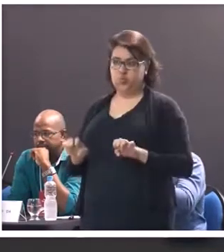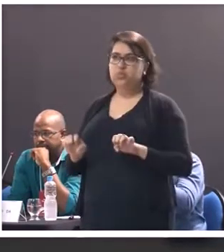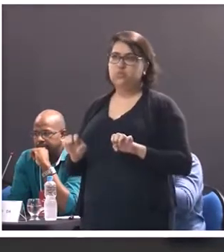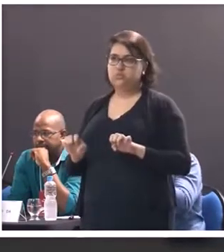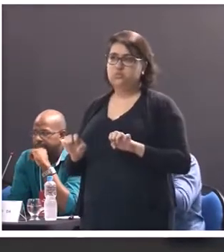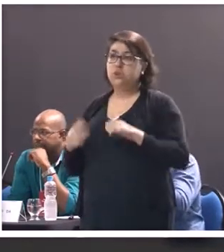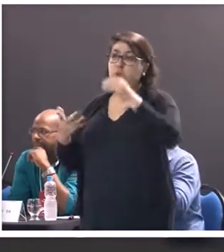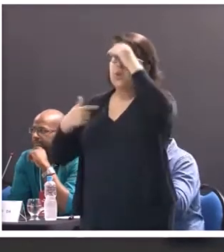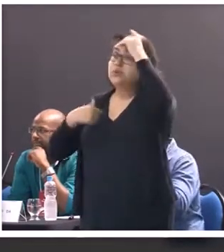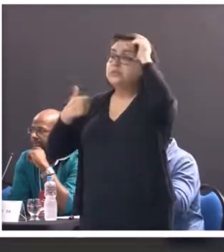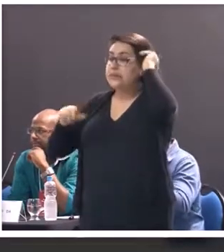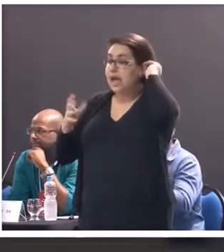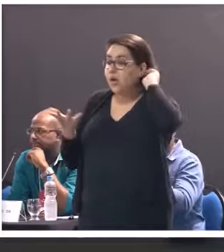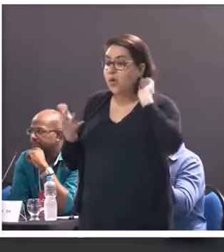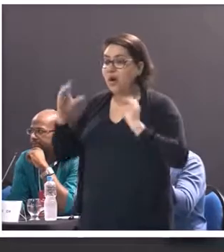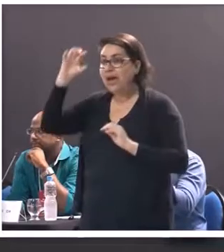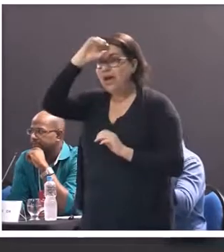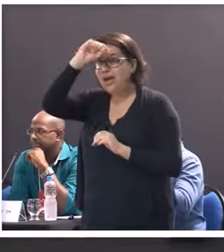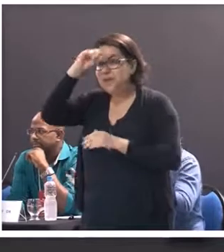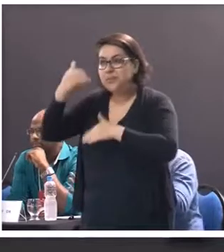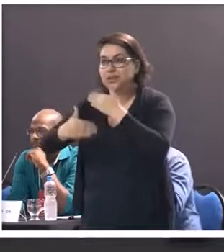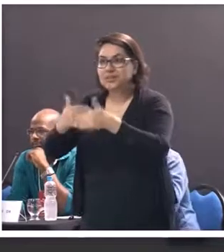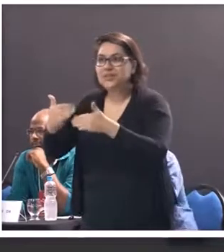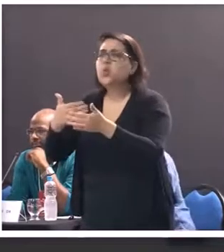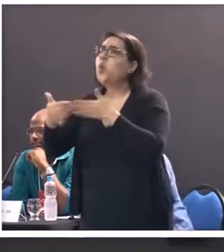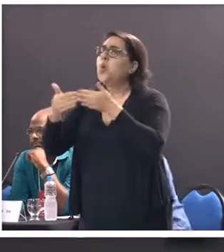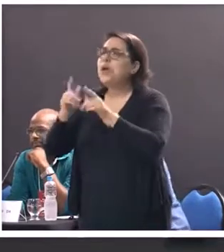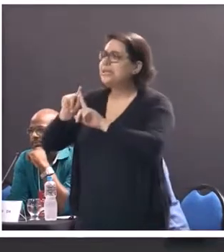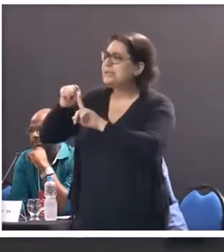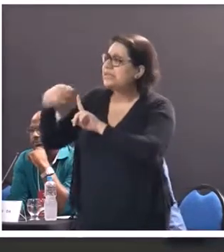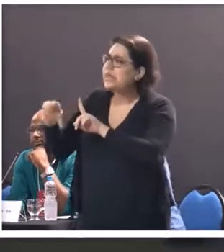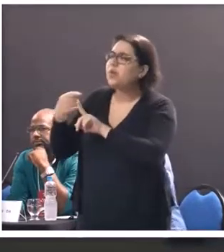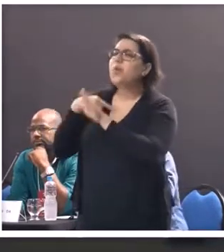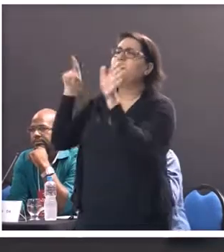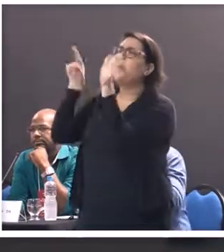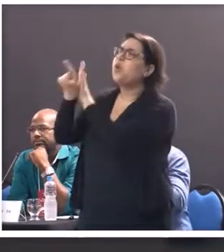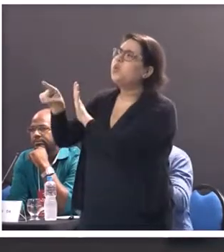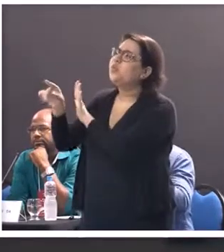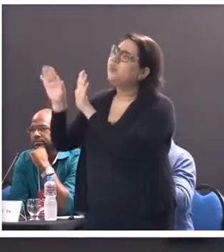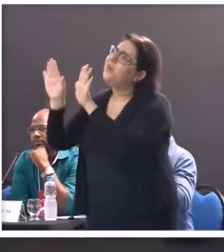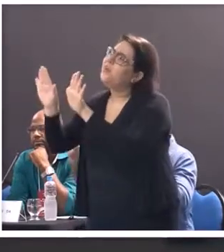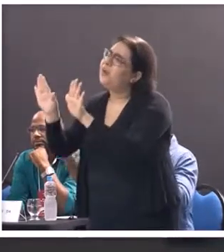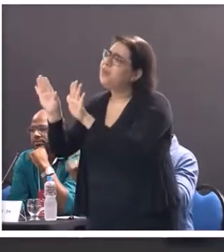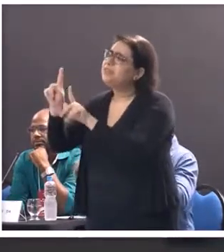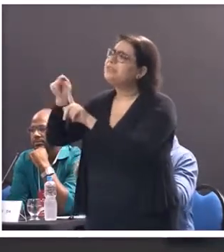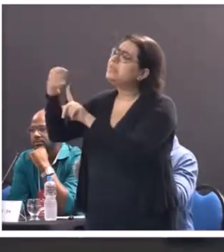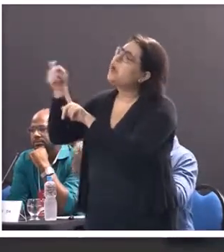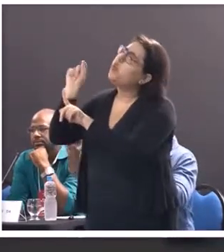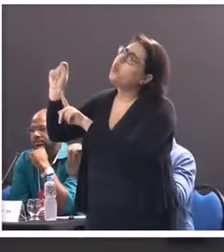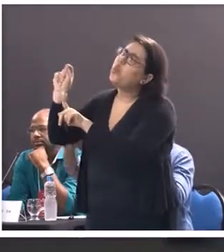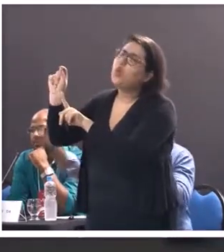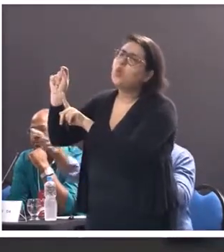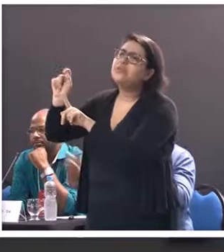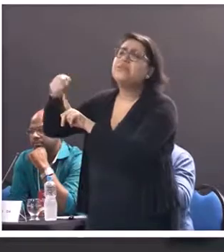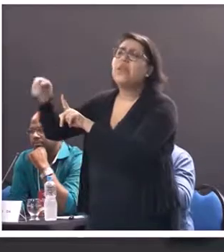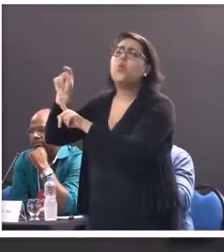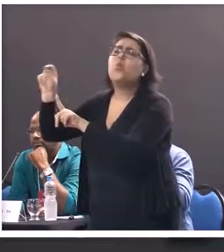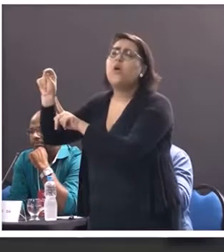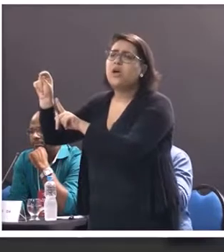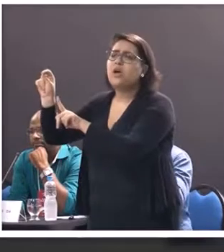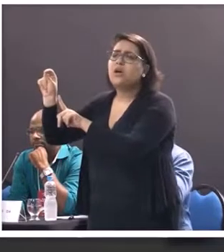que quando estamos aprendendo, qualquer sinal a gente chega e pergunta assim, mas espera aí, que sinal é esse? Esse sinal ele é o